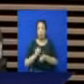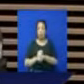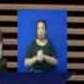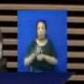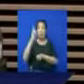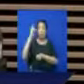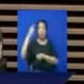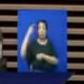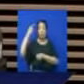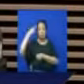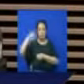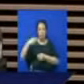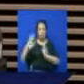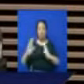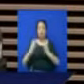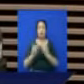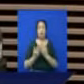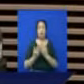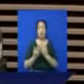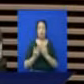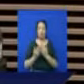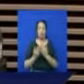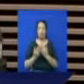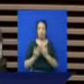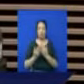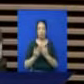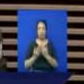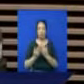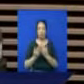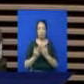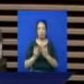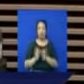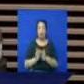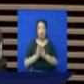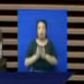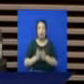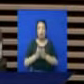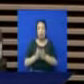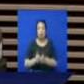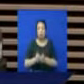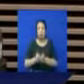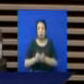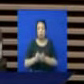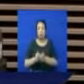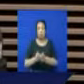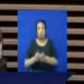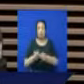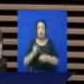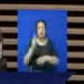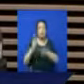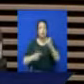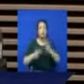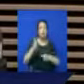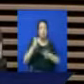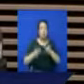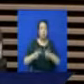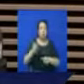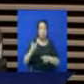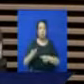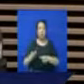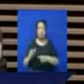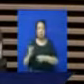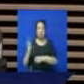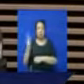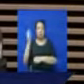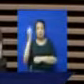E nós cremos que Deus veio e fechou por fora com a sua mão. Talvez quando uns começaram a se arrepender e clamar por Noé, e Noé